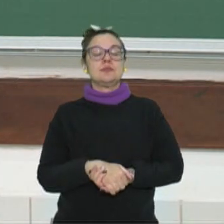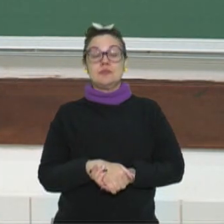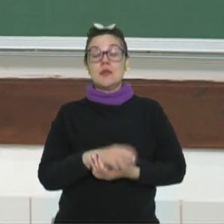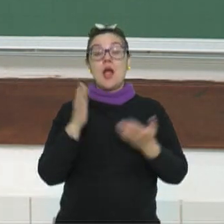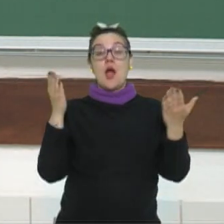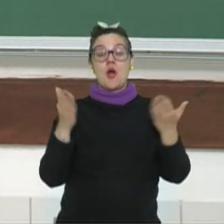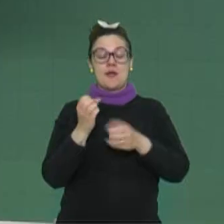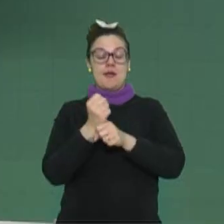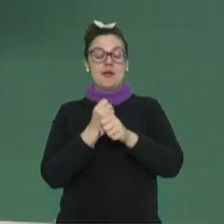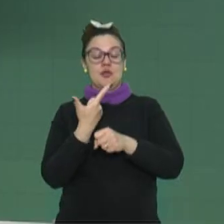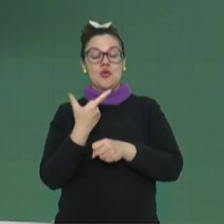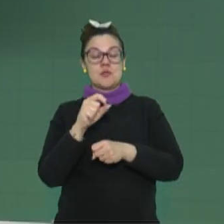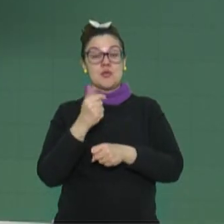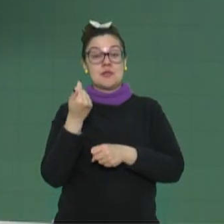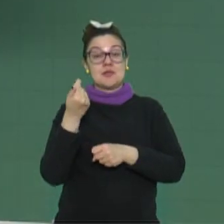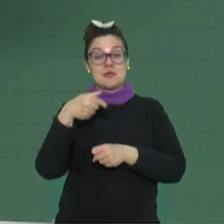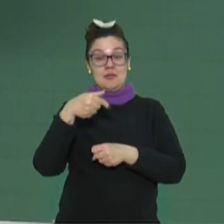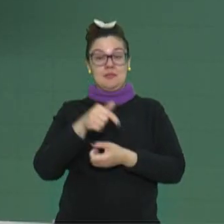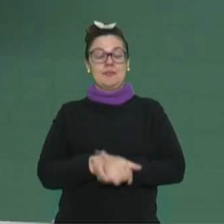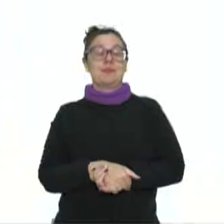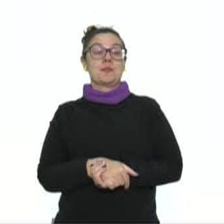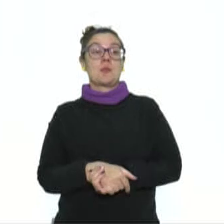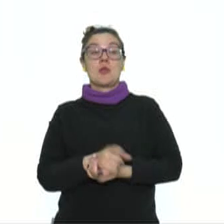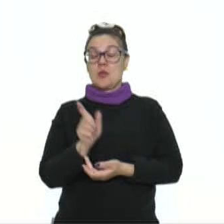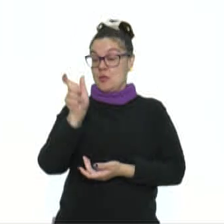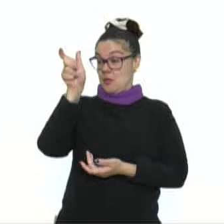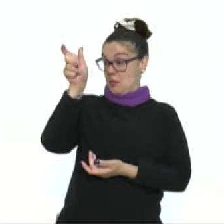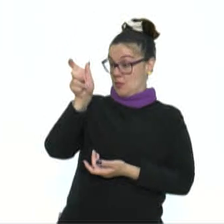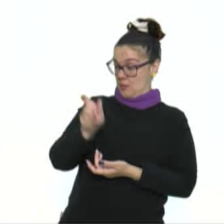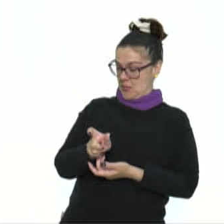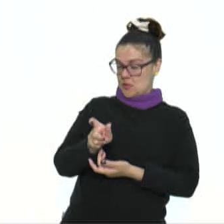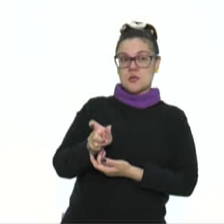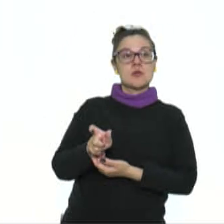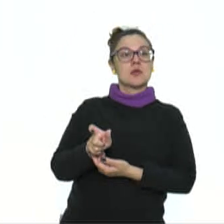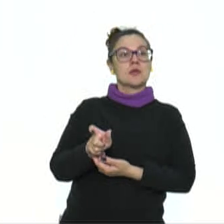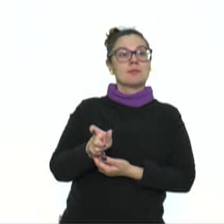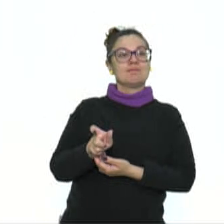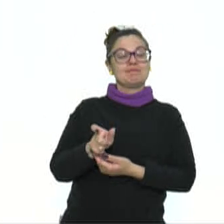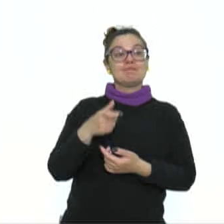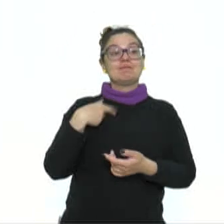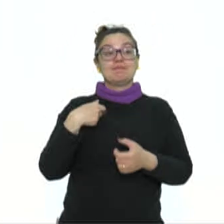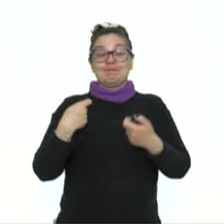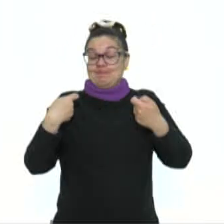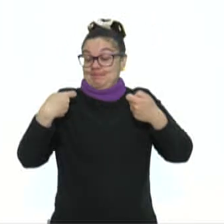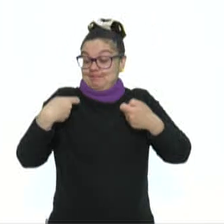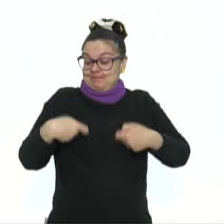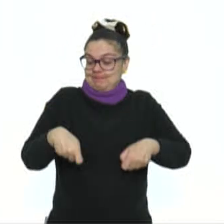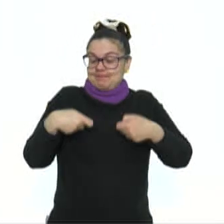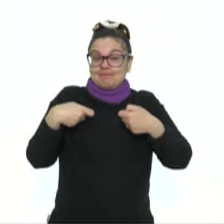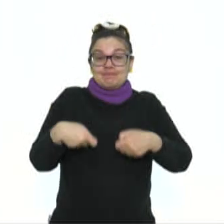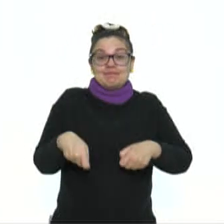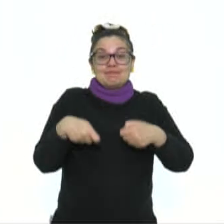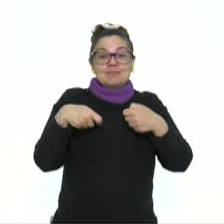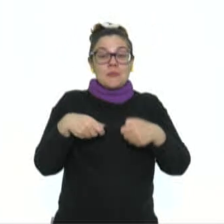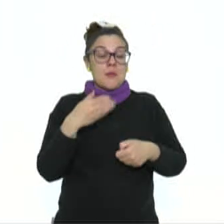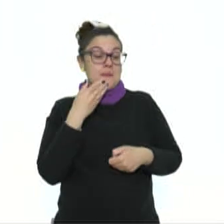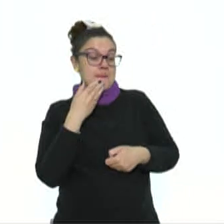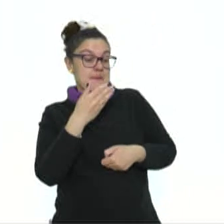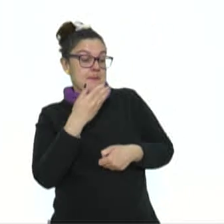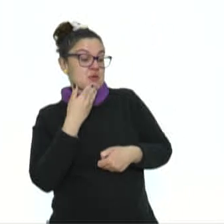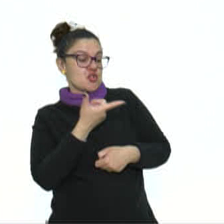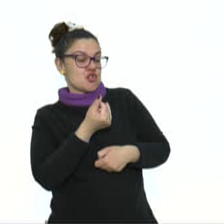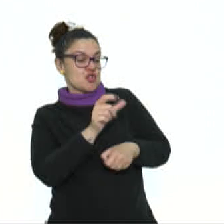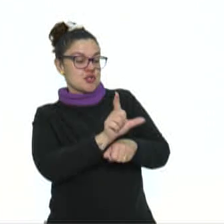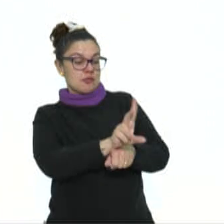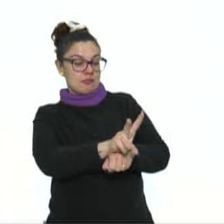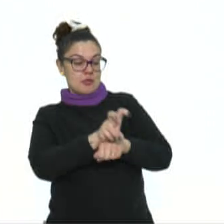Enem de 2017. Uma pessoa vê-se forçada pela necessidade a pedir dinheiro